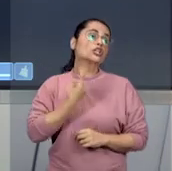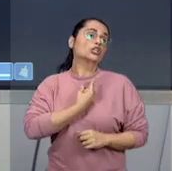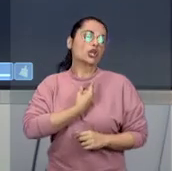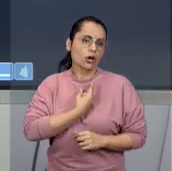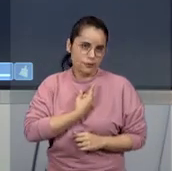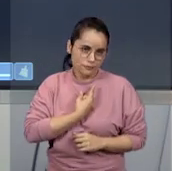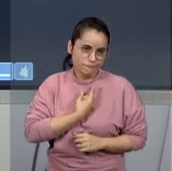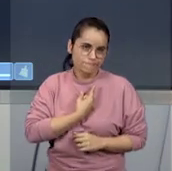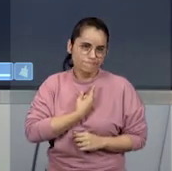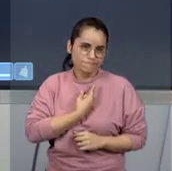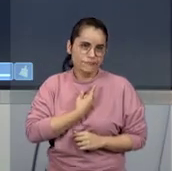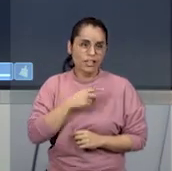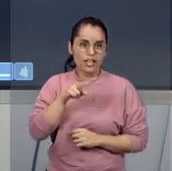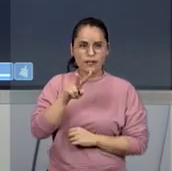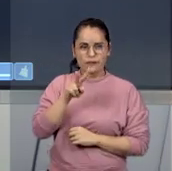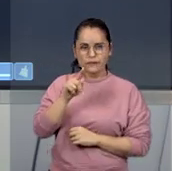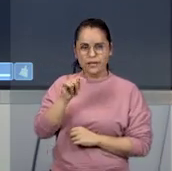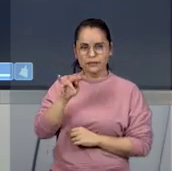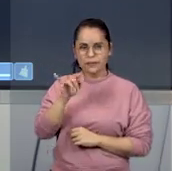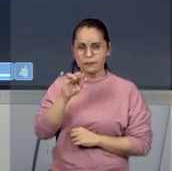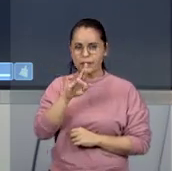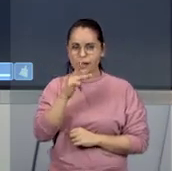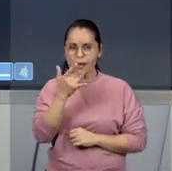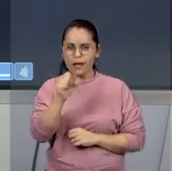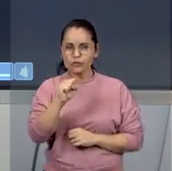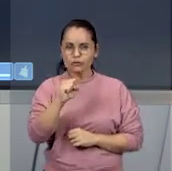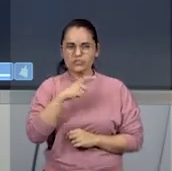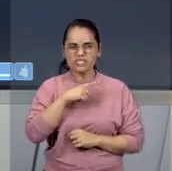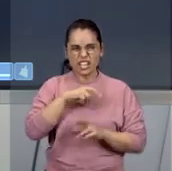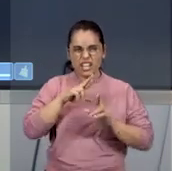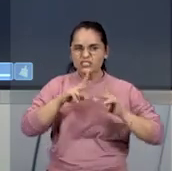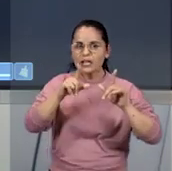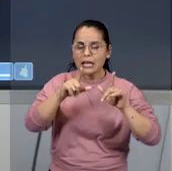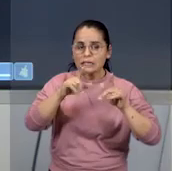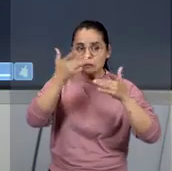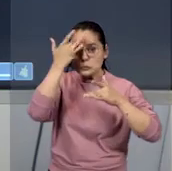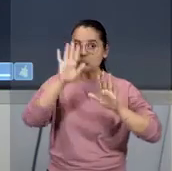os vertebrados? Será que tem alguma diferença?